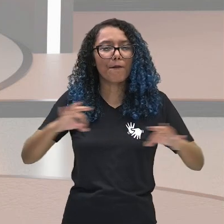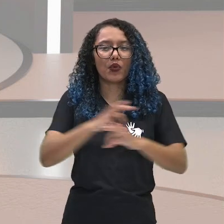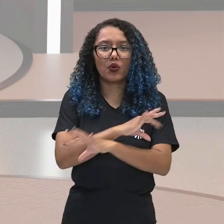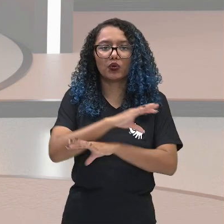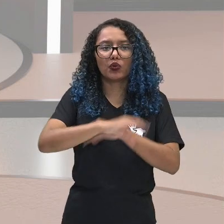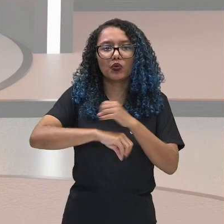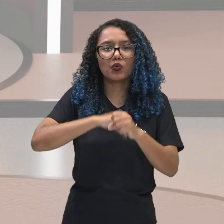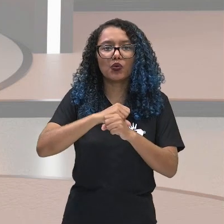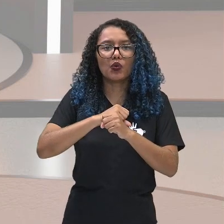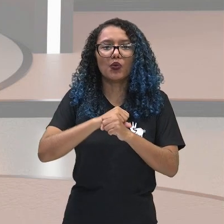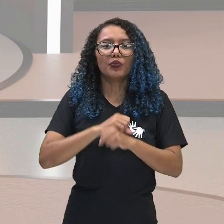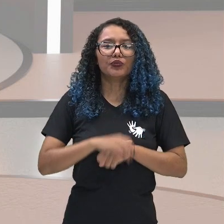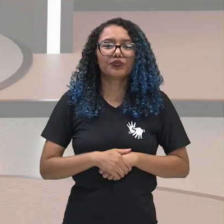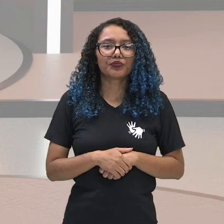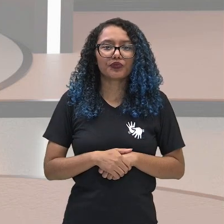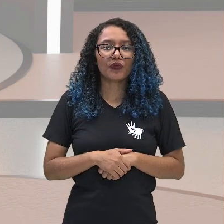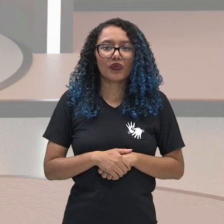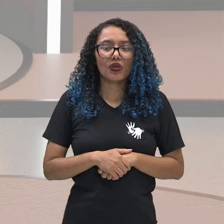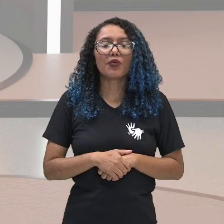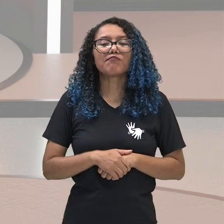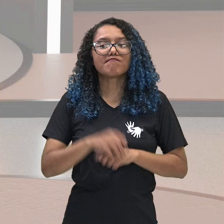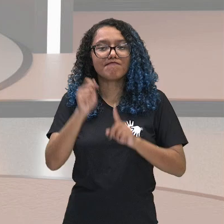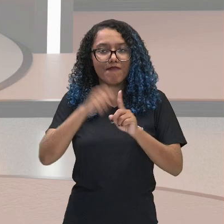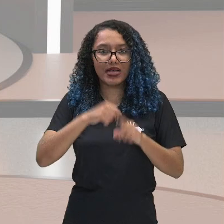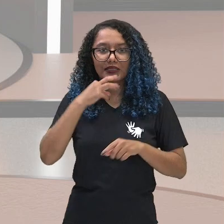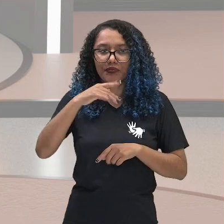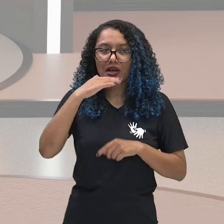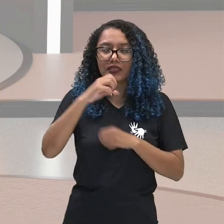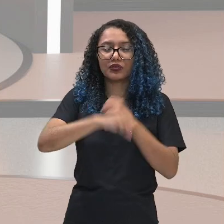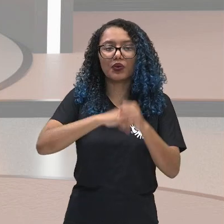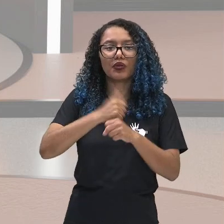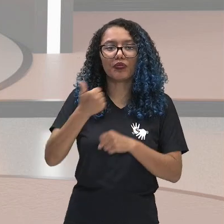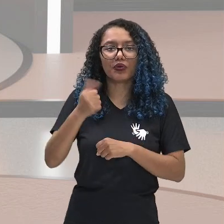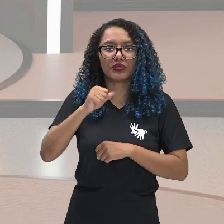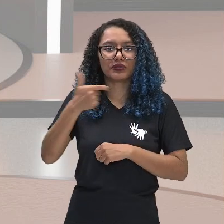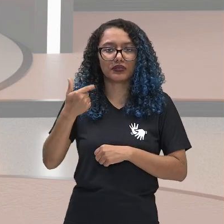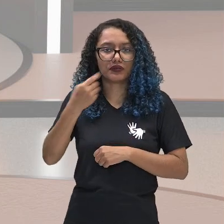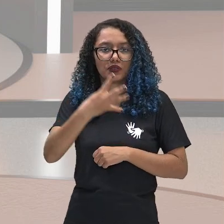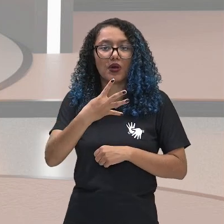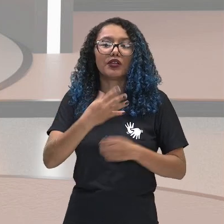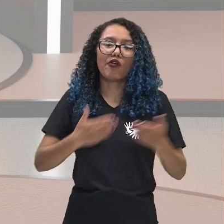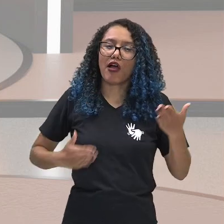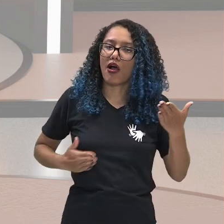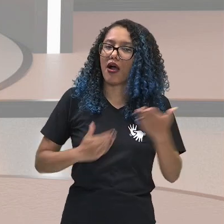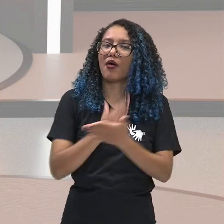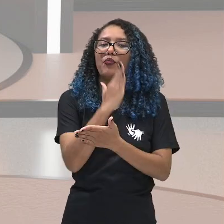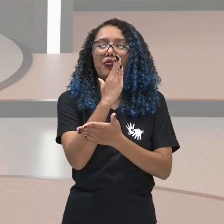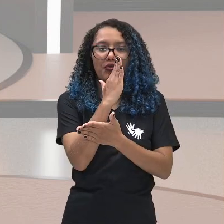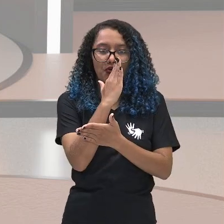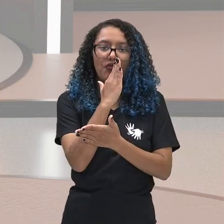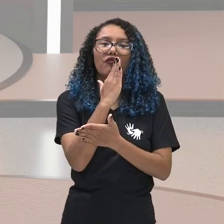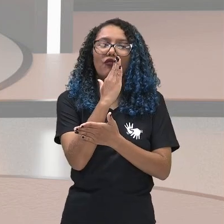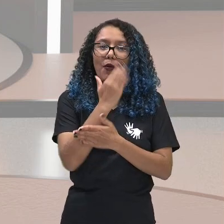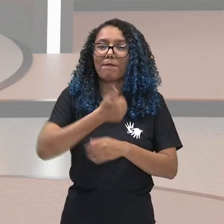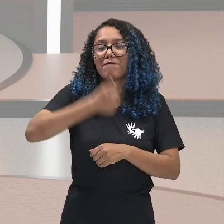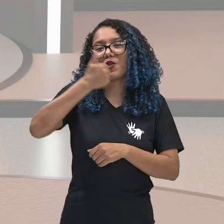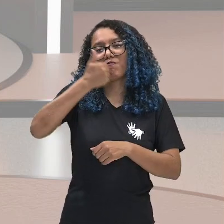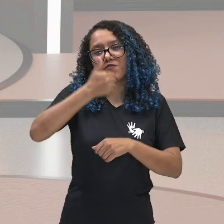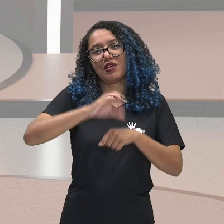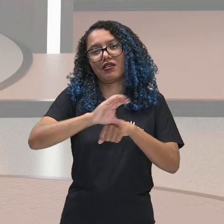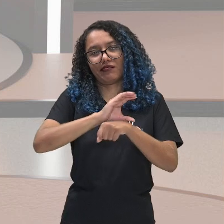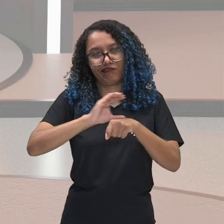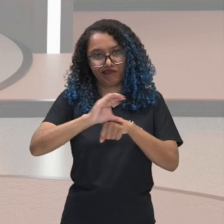de 1824, Dom Pedro I outorgou à nação a primeira